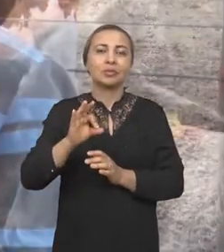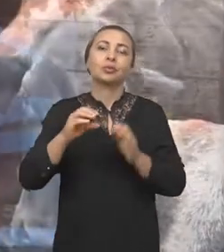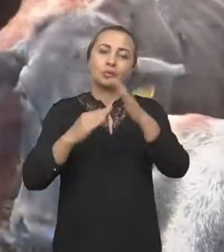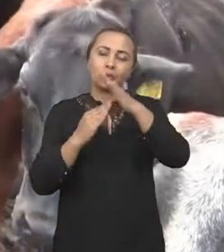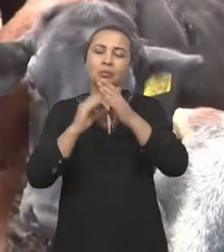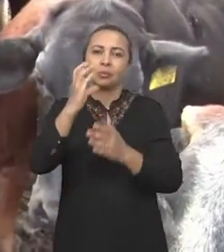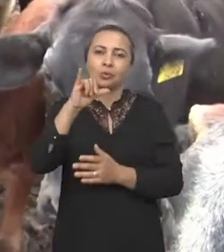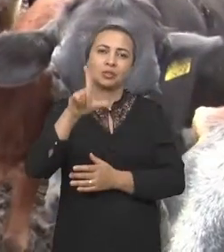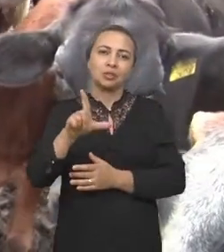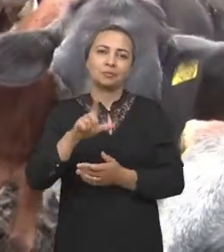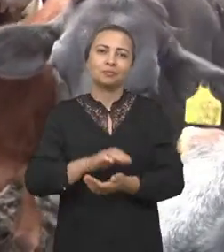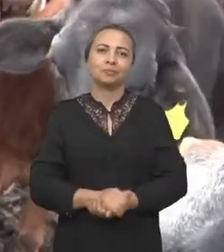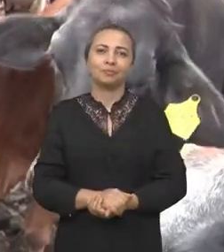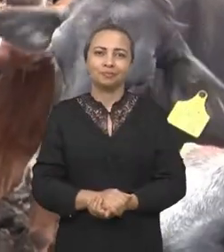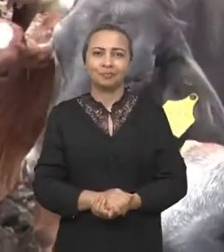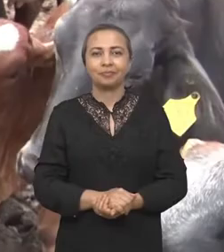cio.